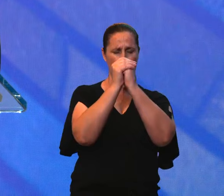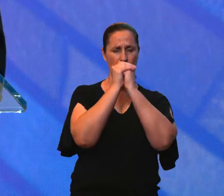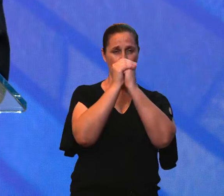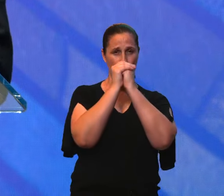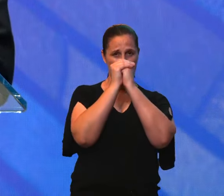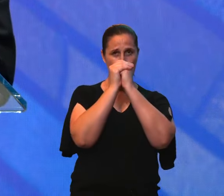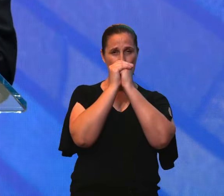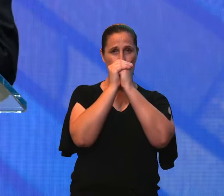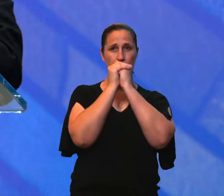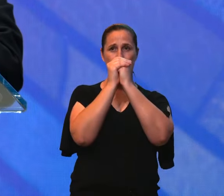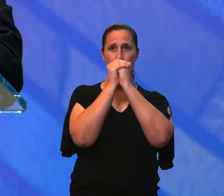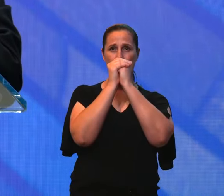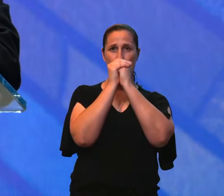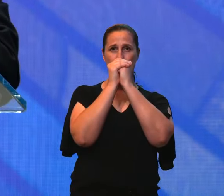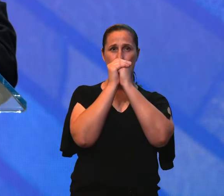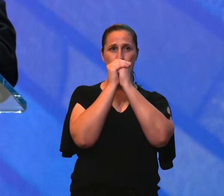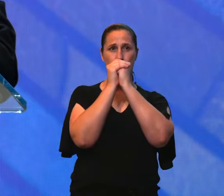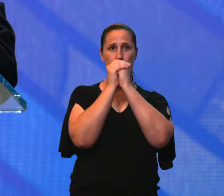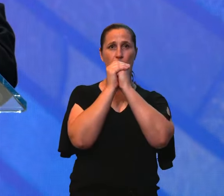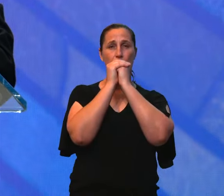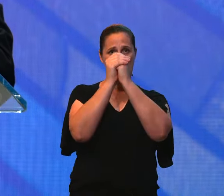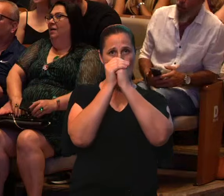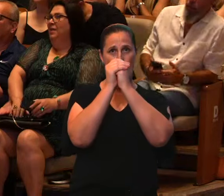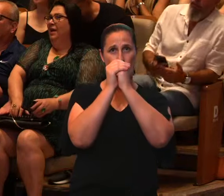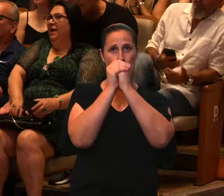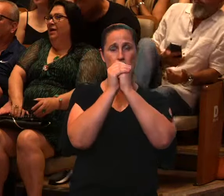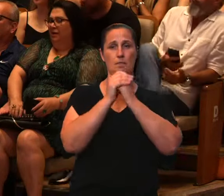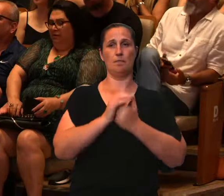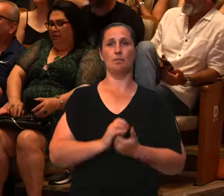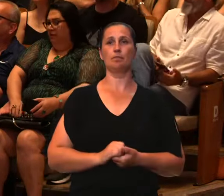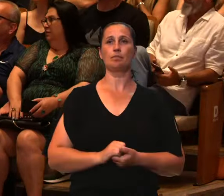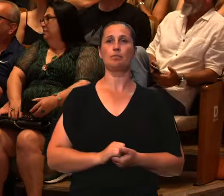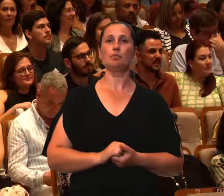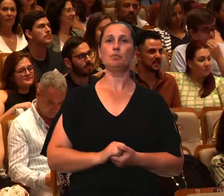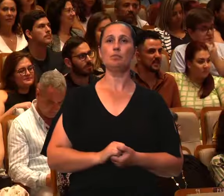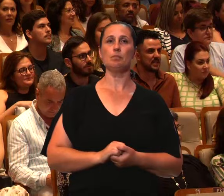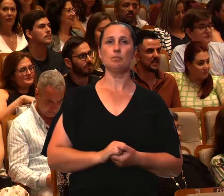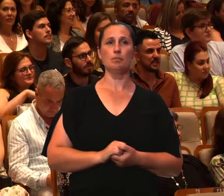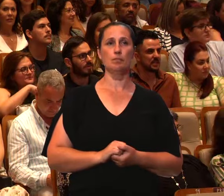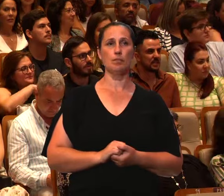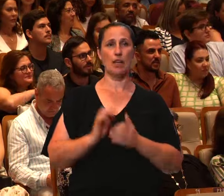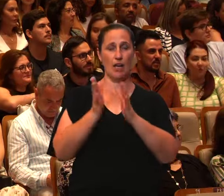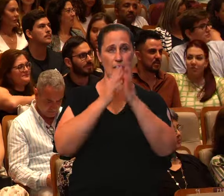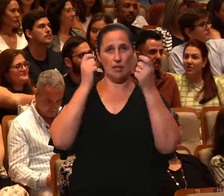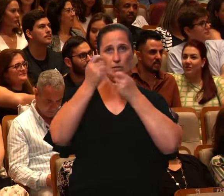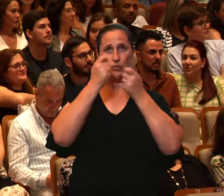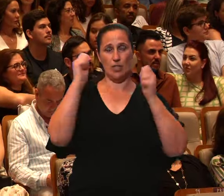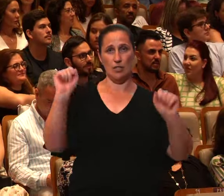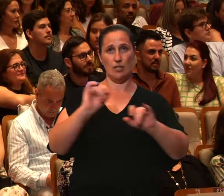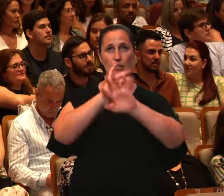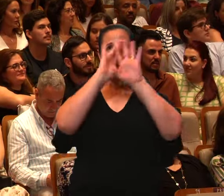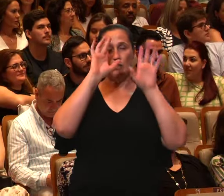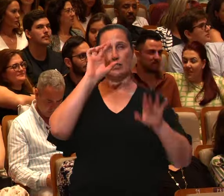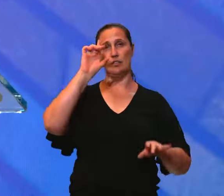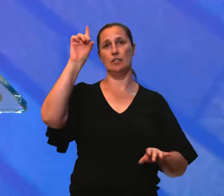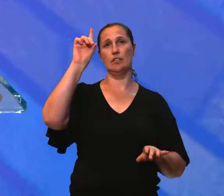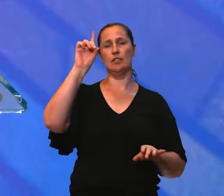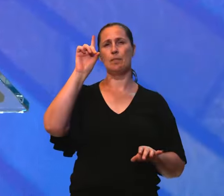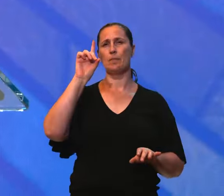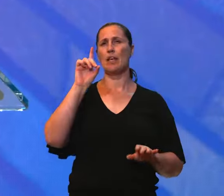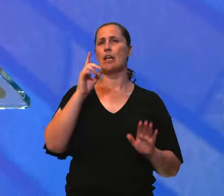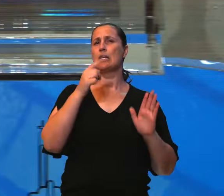amém amém dá um Amém aí amém aleluia glória a Deus esse